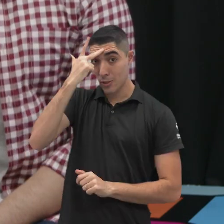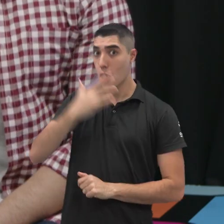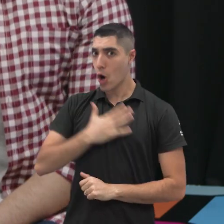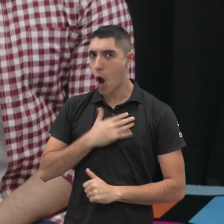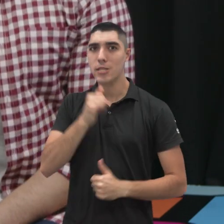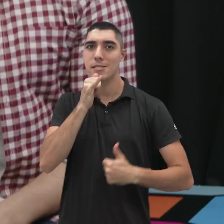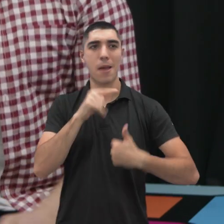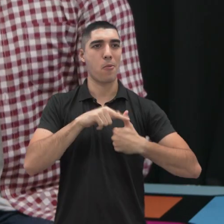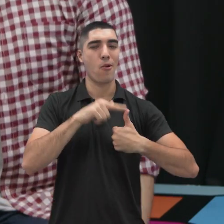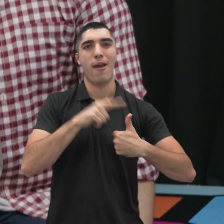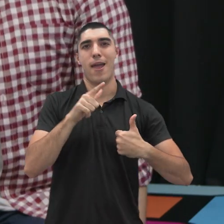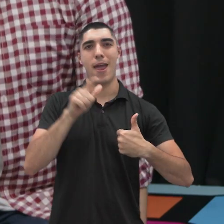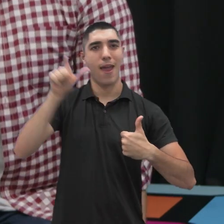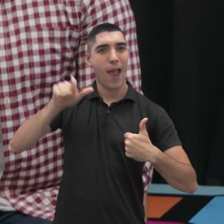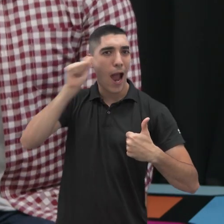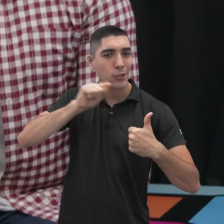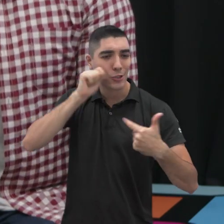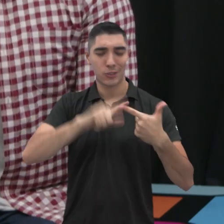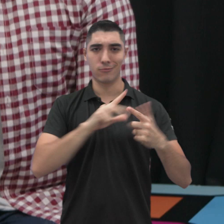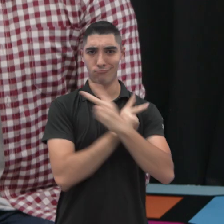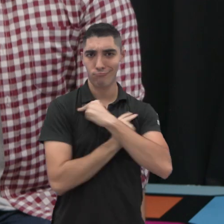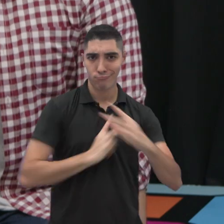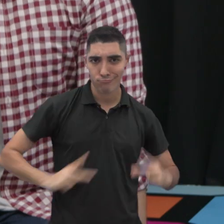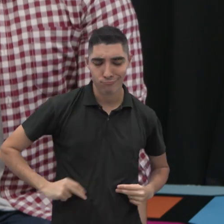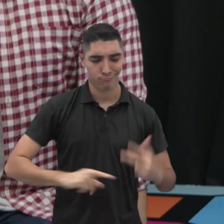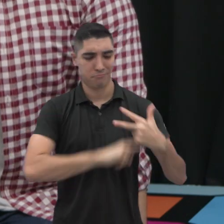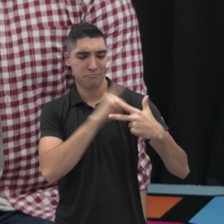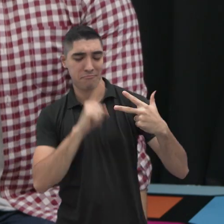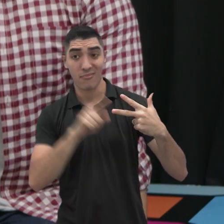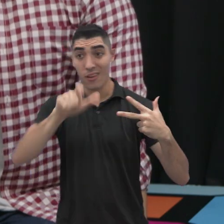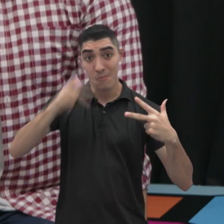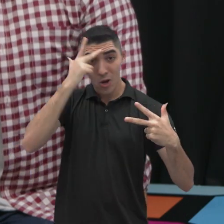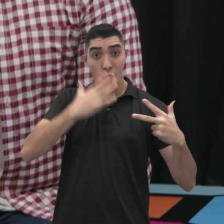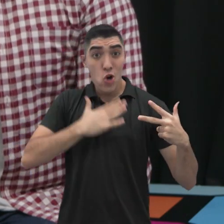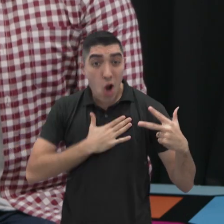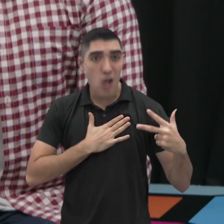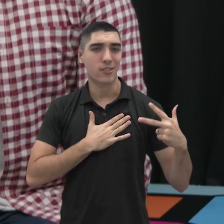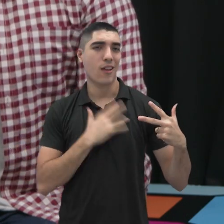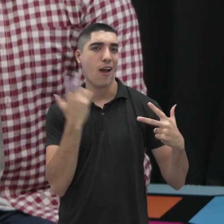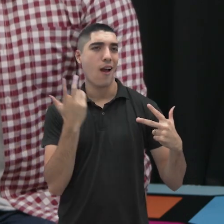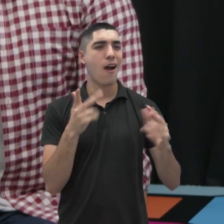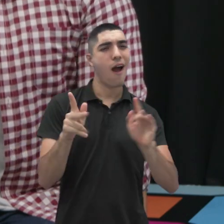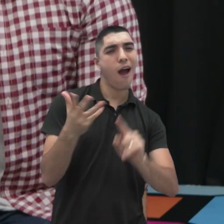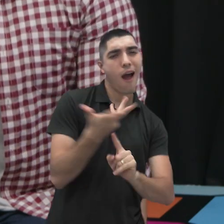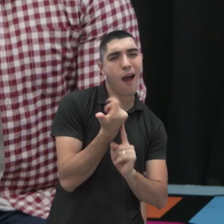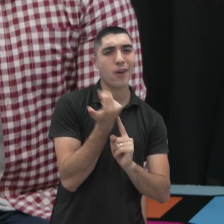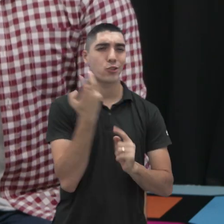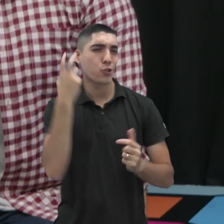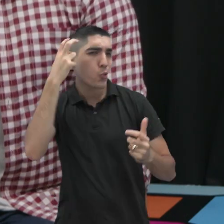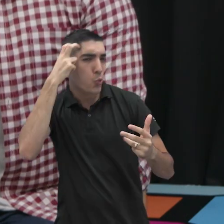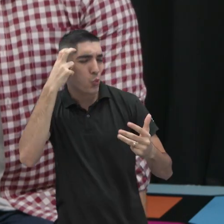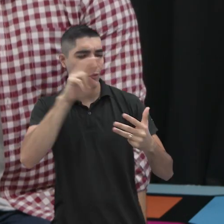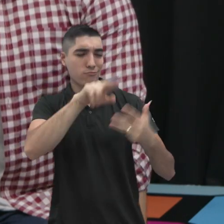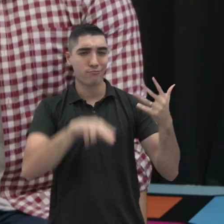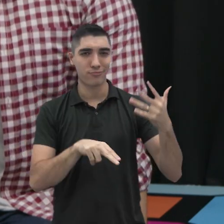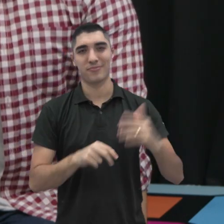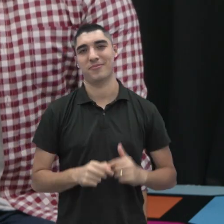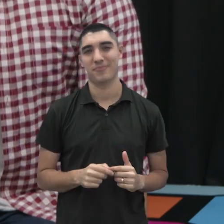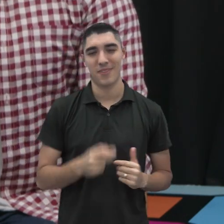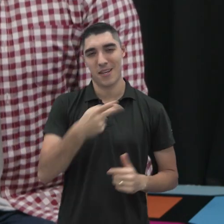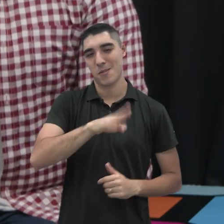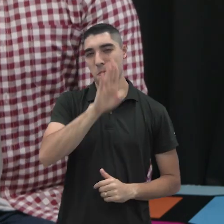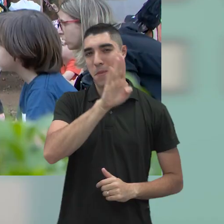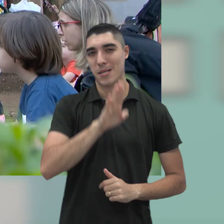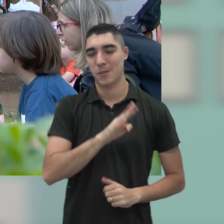vai interessar artistas, produtores culturais e, claro, todo mundo que aprecia a arte e a cultura do